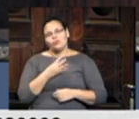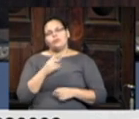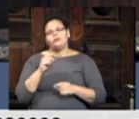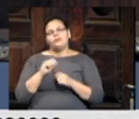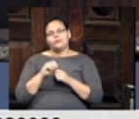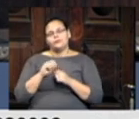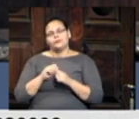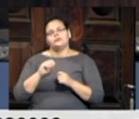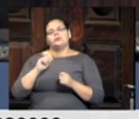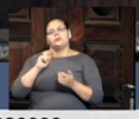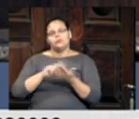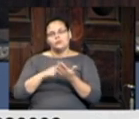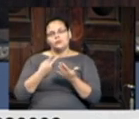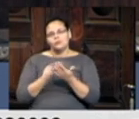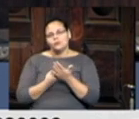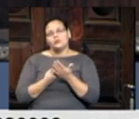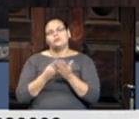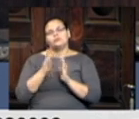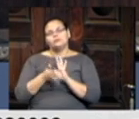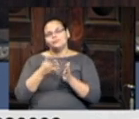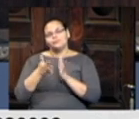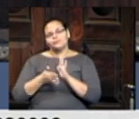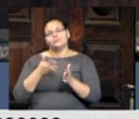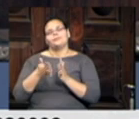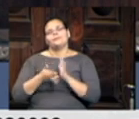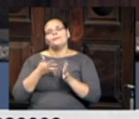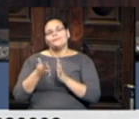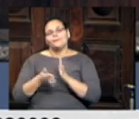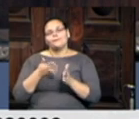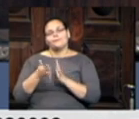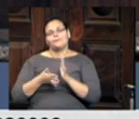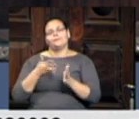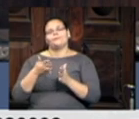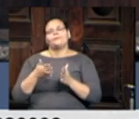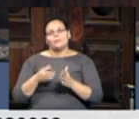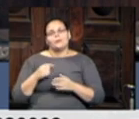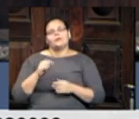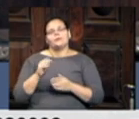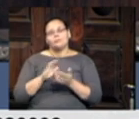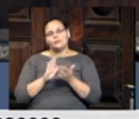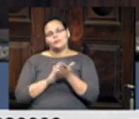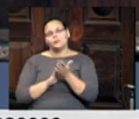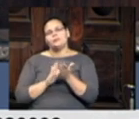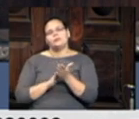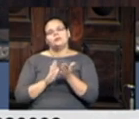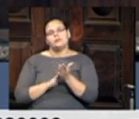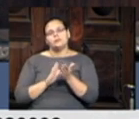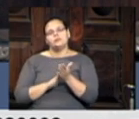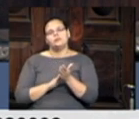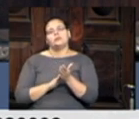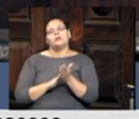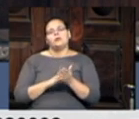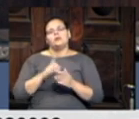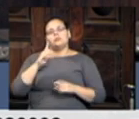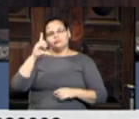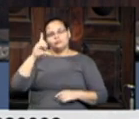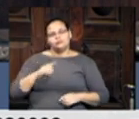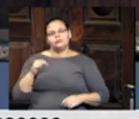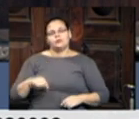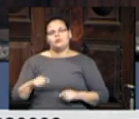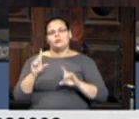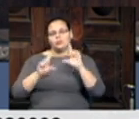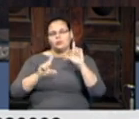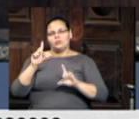fazem a tradução, para a linguagem de surdos e mudos, parabenizar a direção da TV Alerj por